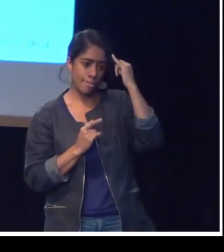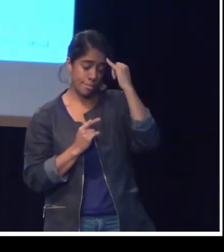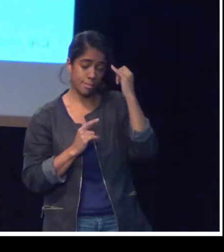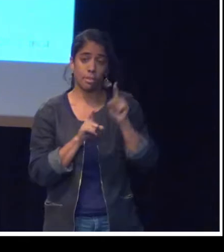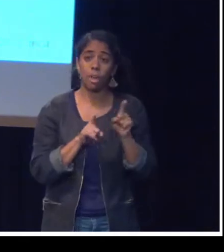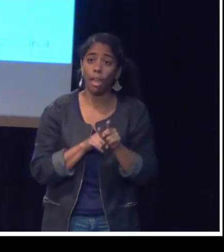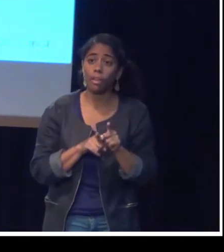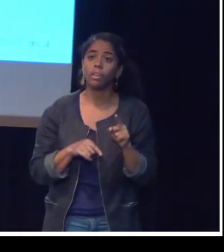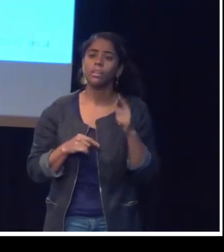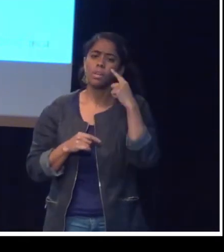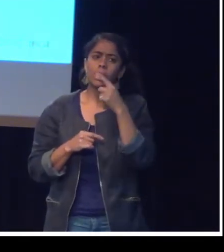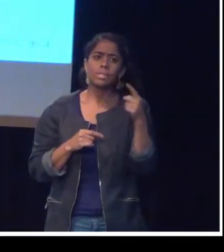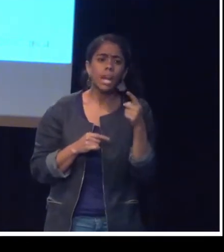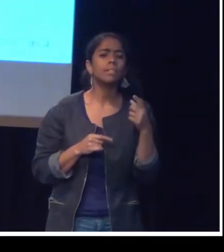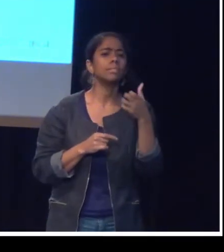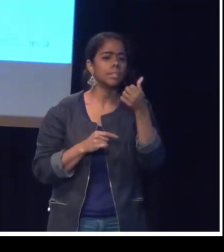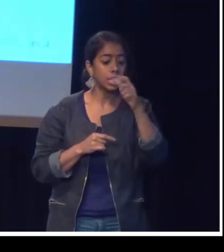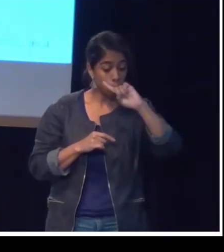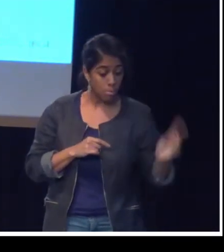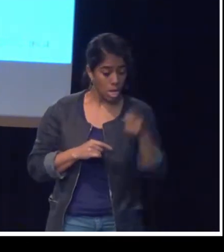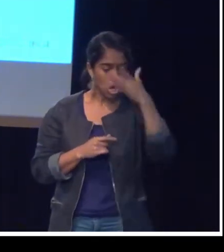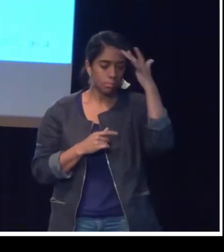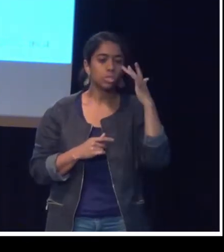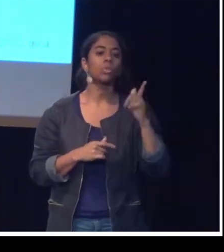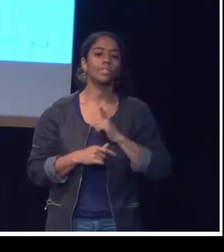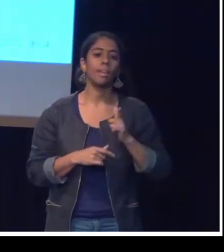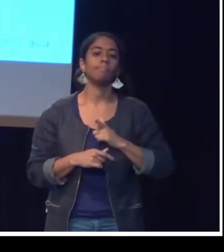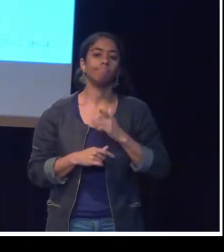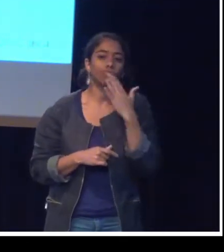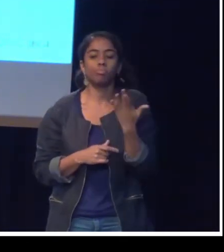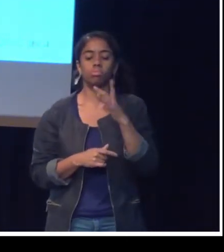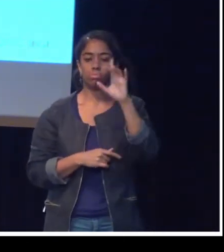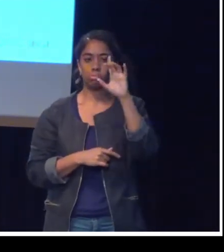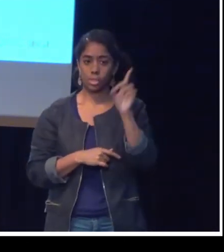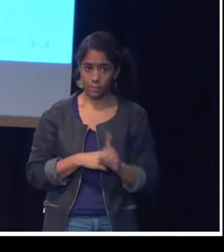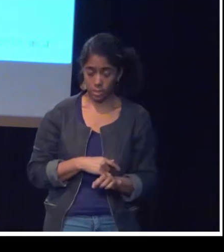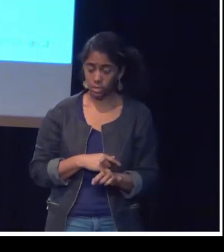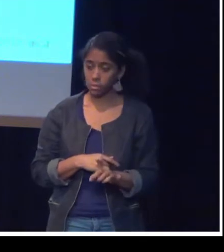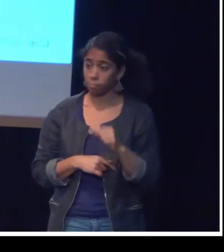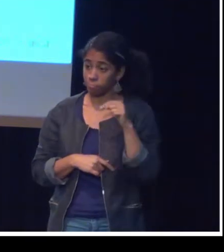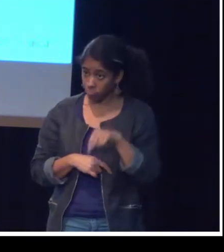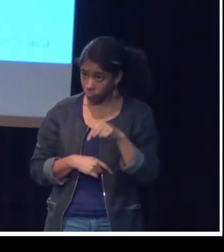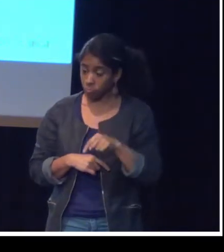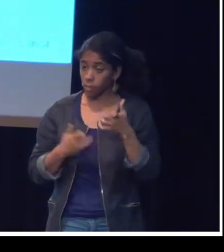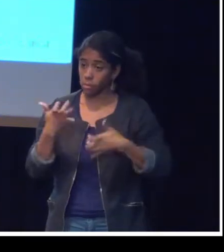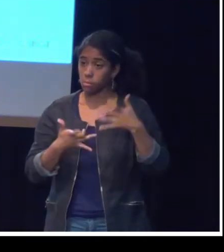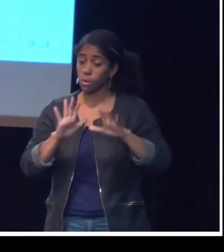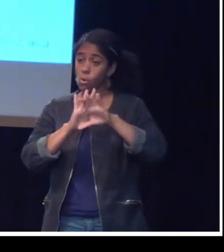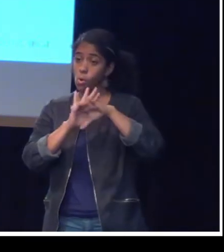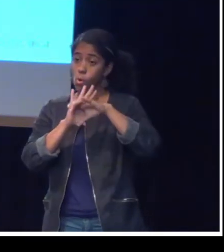45,6 milhões de pessoas no Brasil que têm algum tipo de deficiência. Aqui a gente ainda tem que entrar com algum conceito de discussão